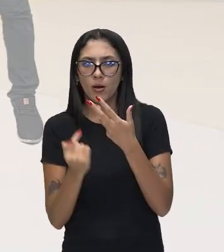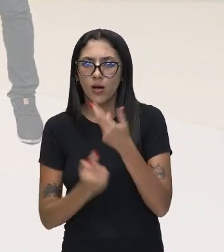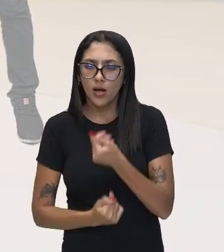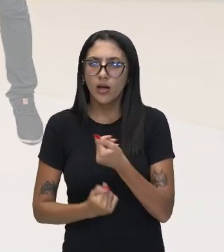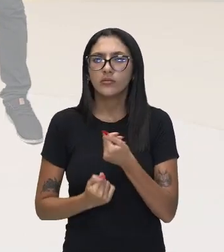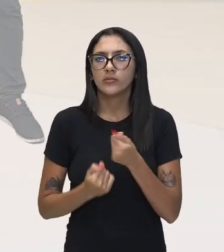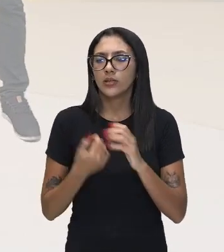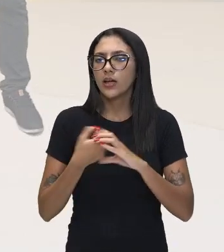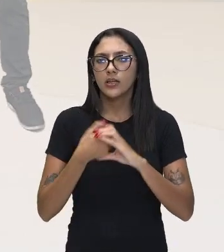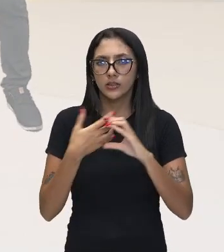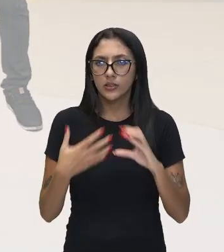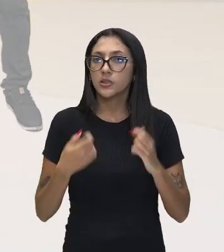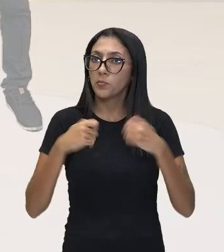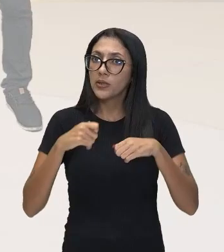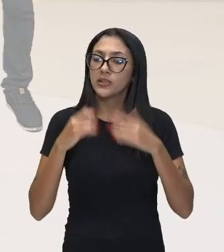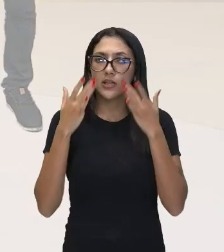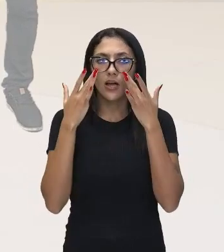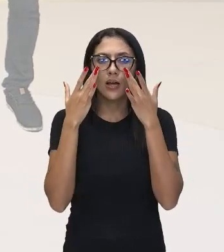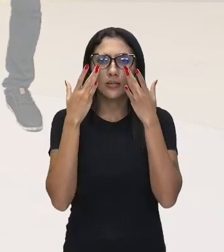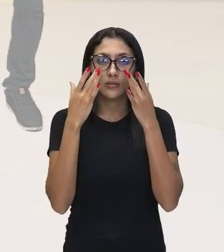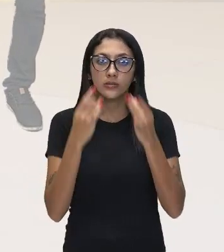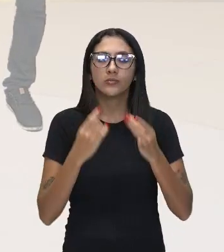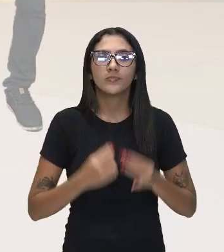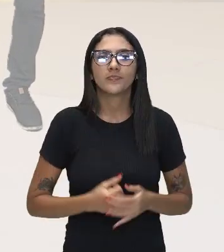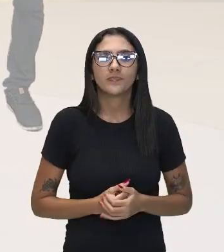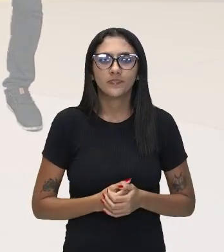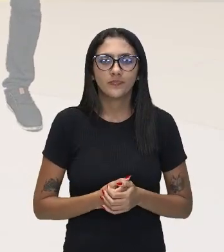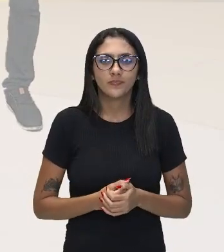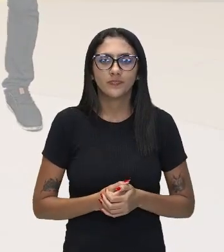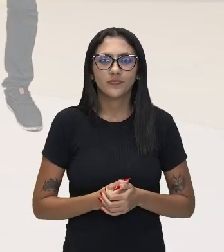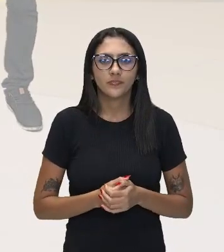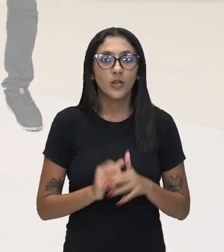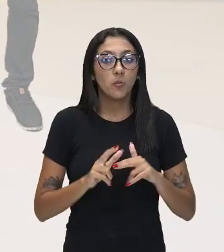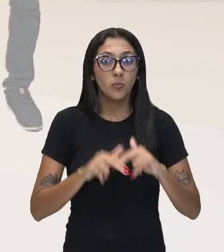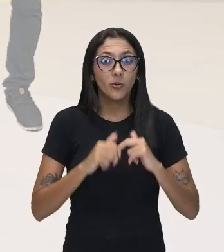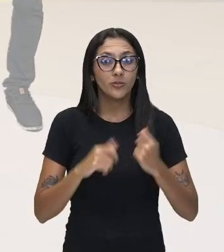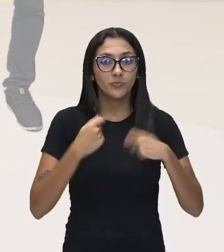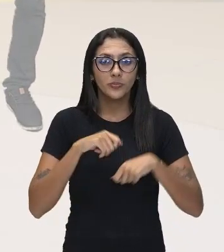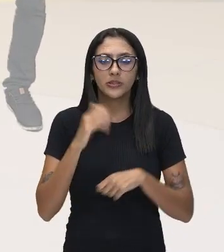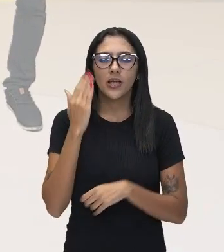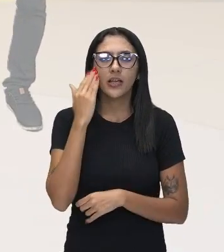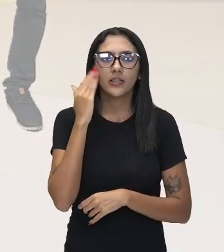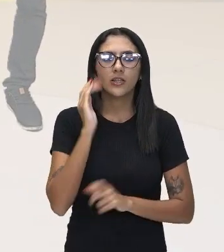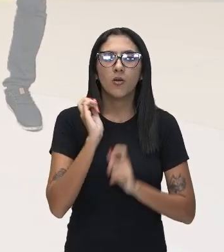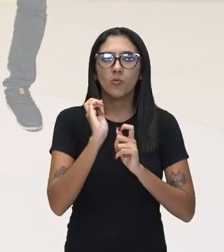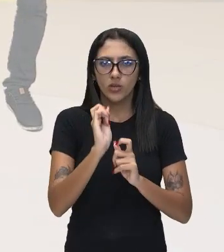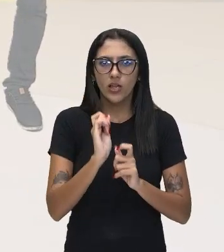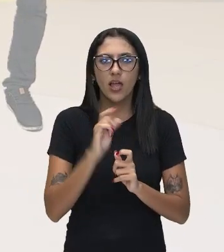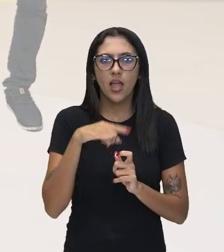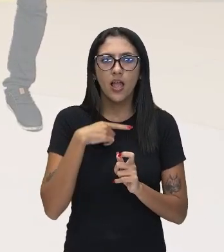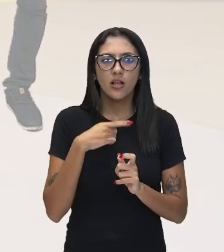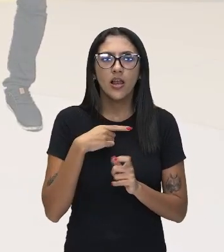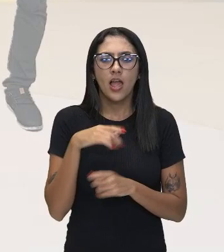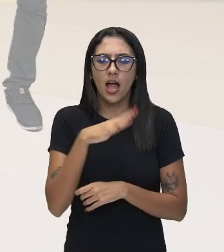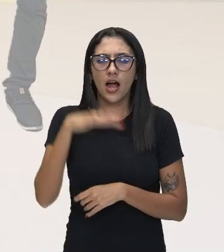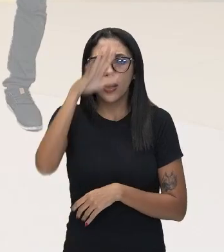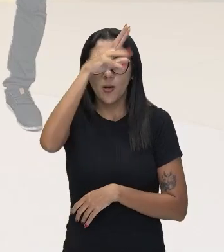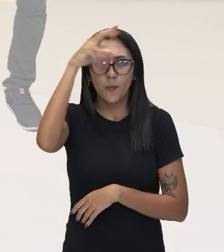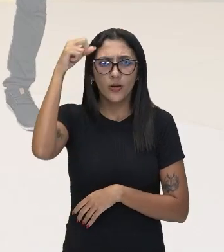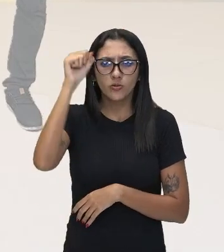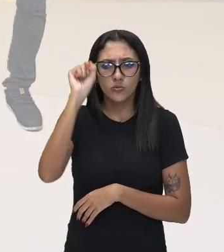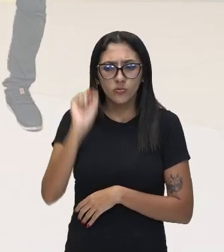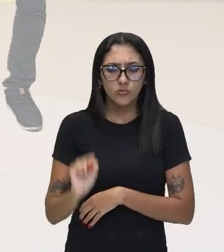de Amazônia Legal. Portanto, não é até onde vai a floresta, tá? o Mato Grosso, o sul do Mato Grosso, é